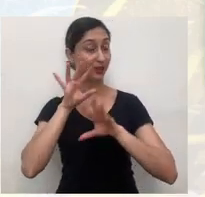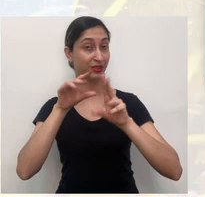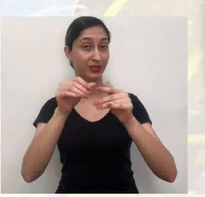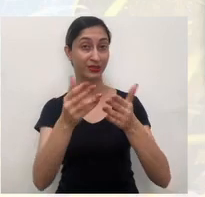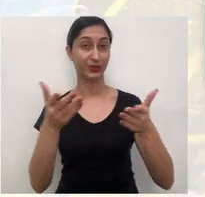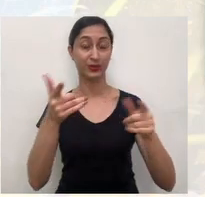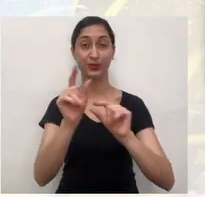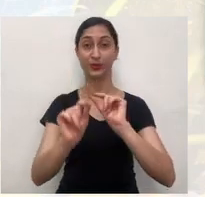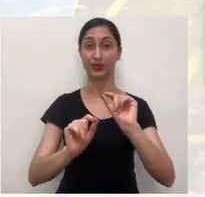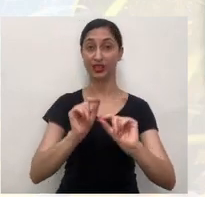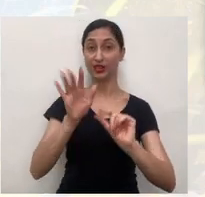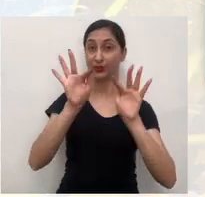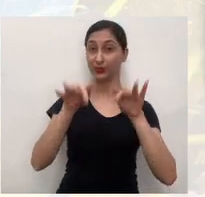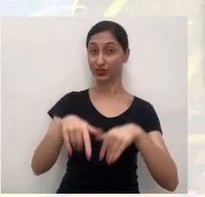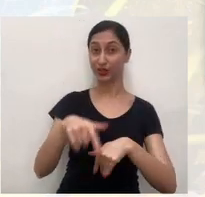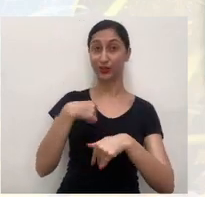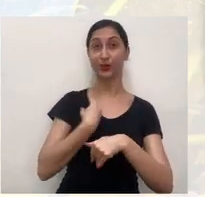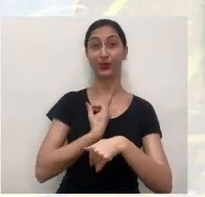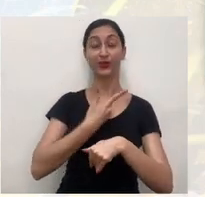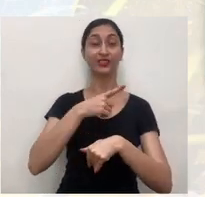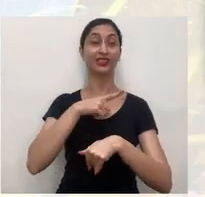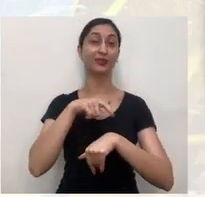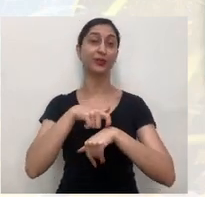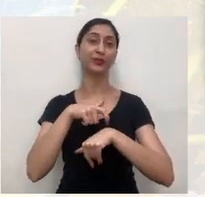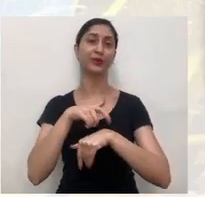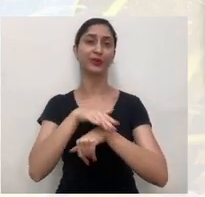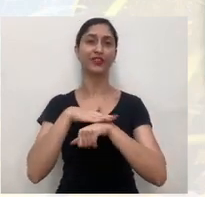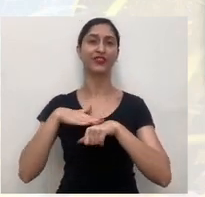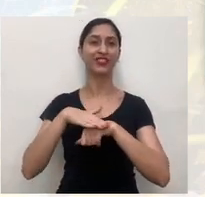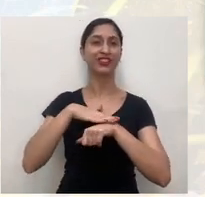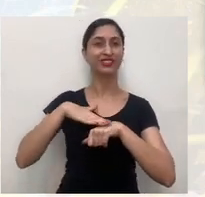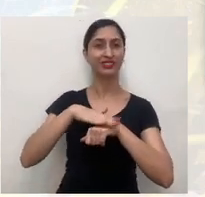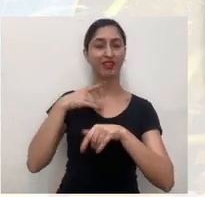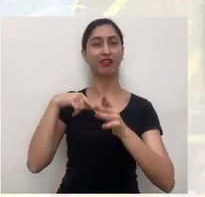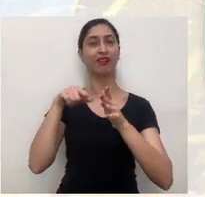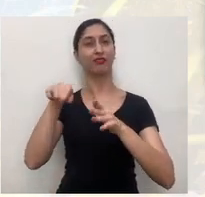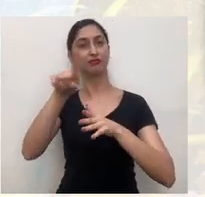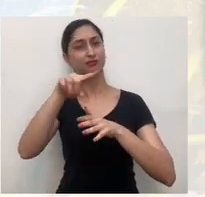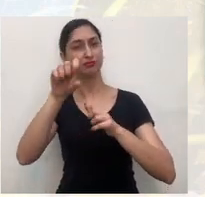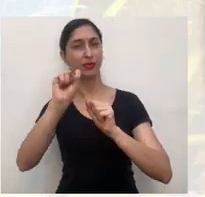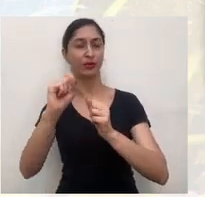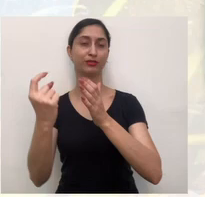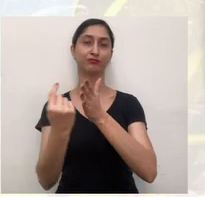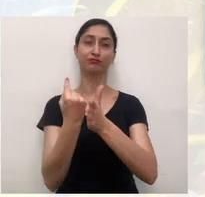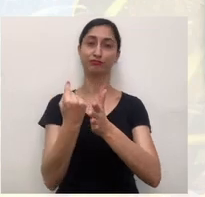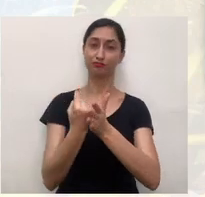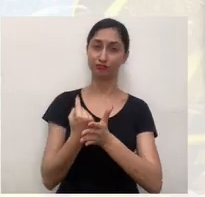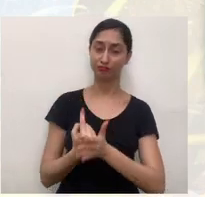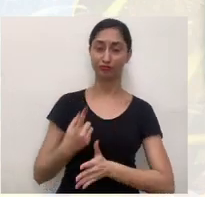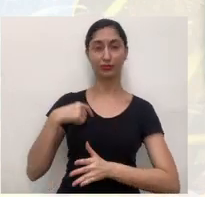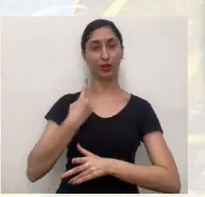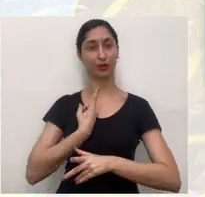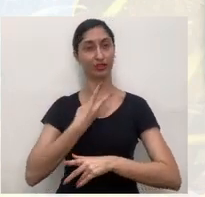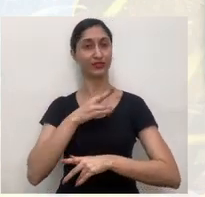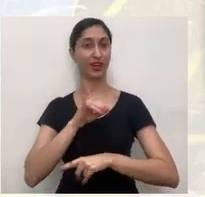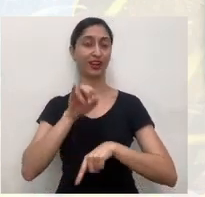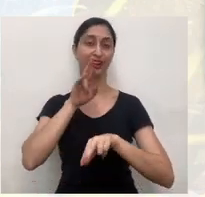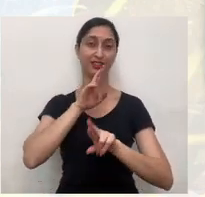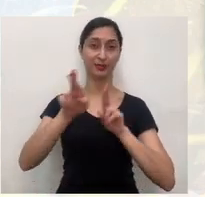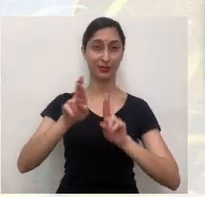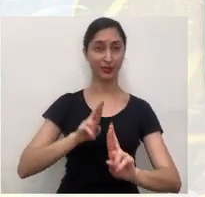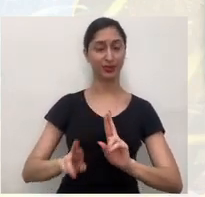novo que ao fim da fala a gente vai ter um momento de conversa, de perguntas e respostas, então vocês sintam-se à vontade para ir